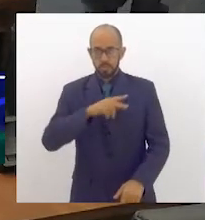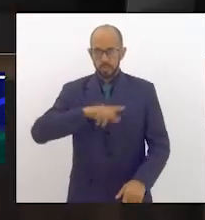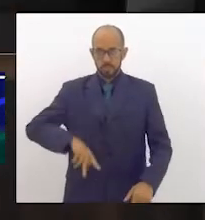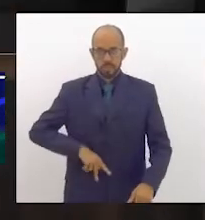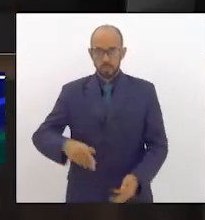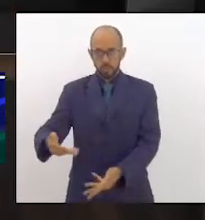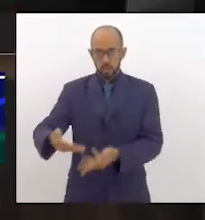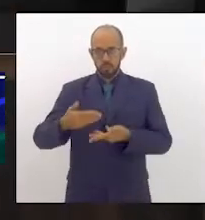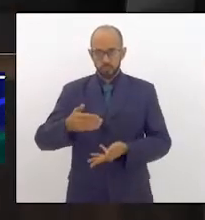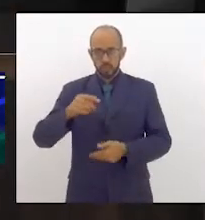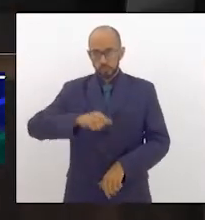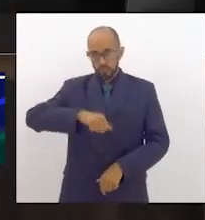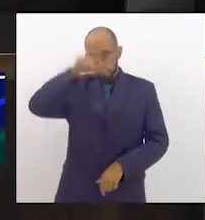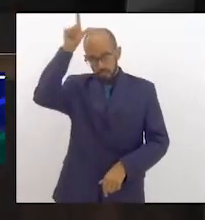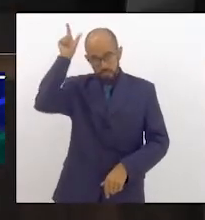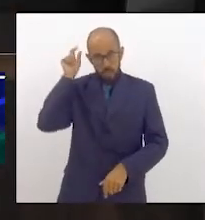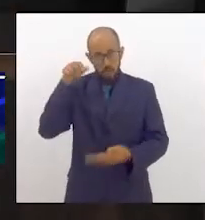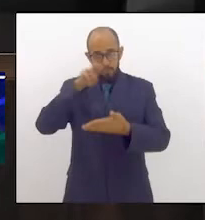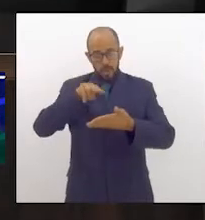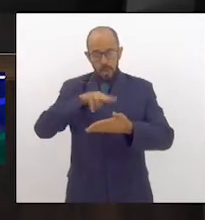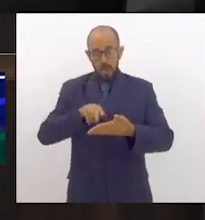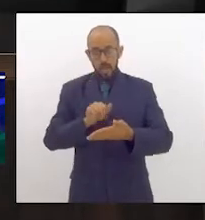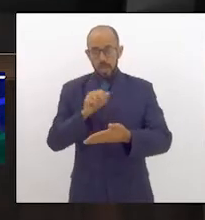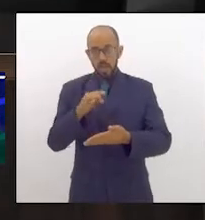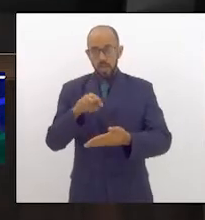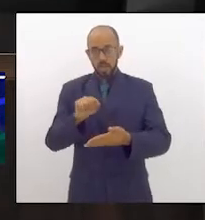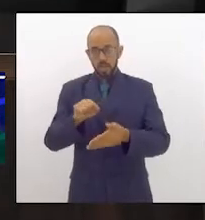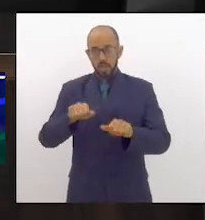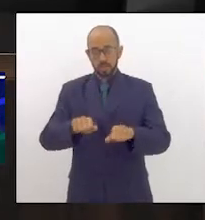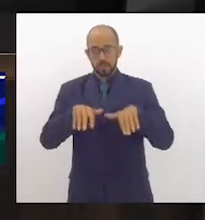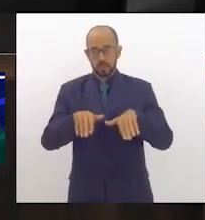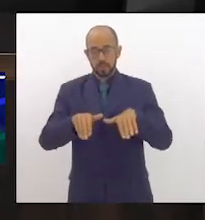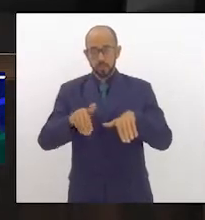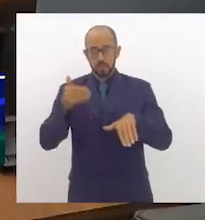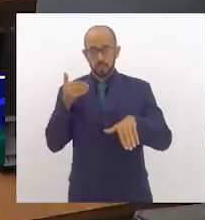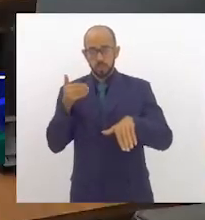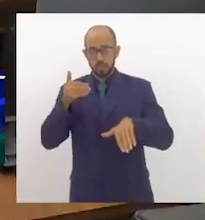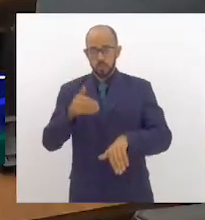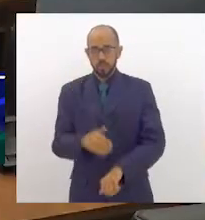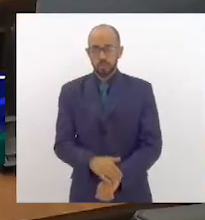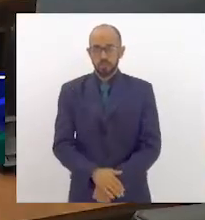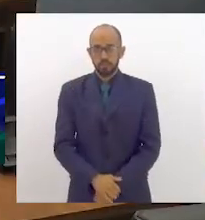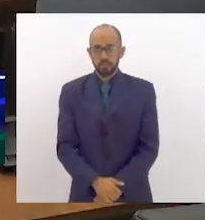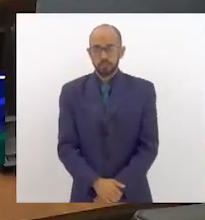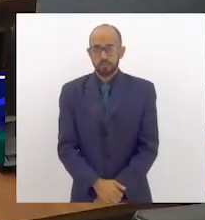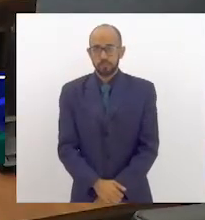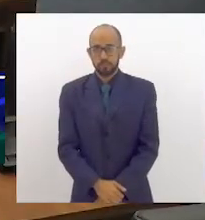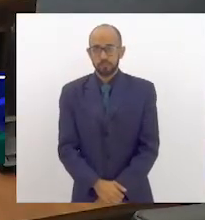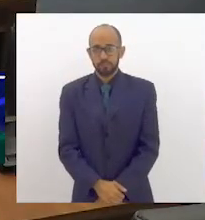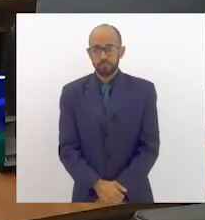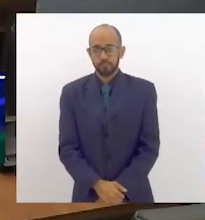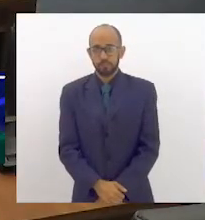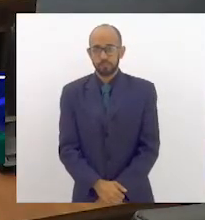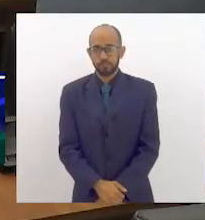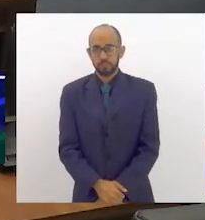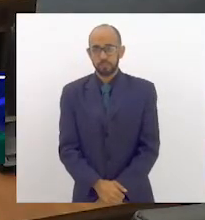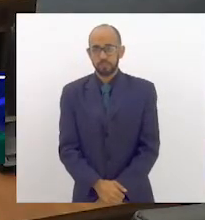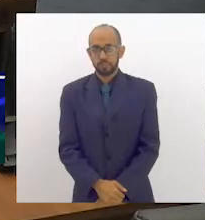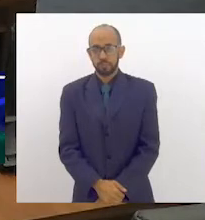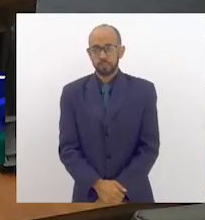convida o Nobre Deputado Luiz Paulo para fazer leitura da ata da sessão anterior E aí